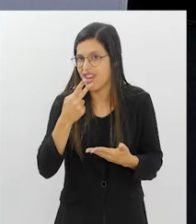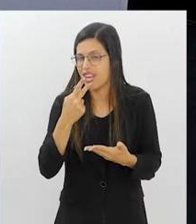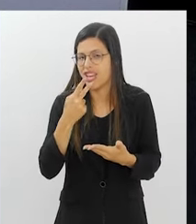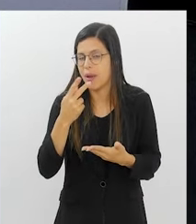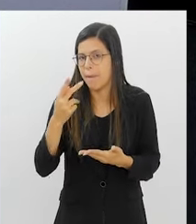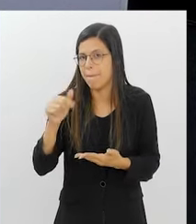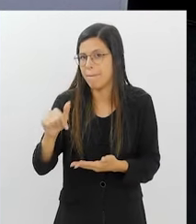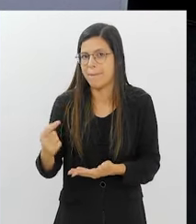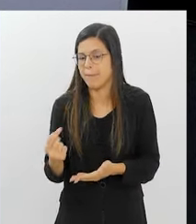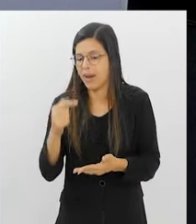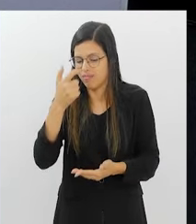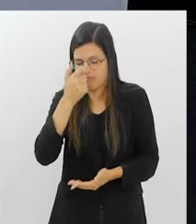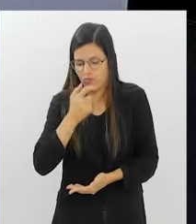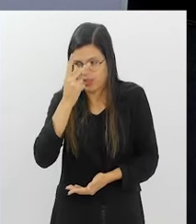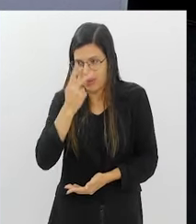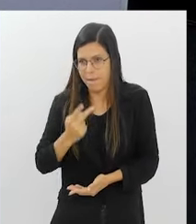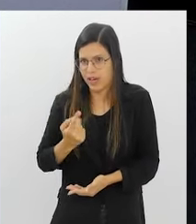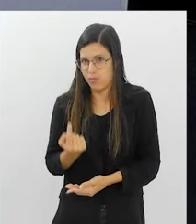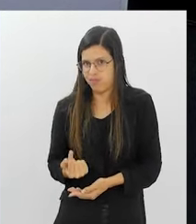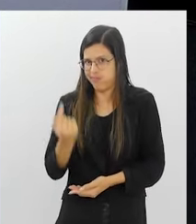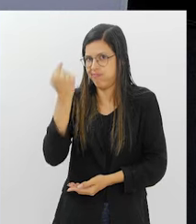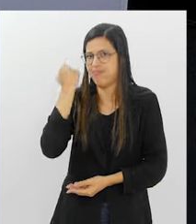menina Eita